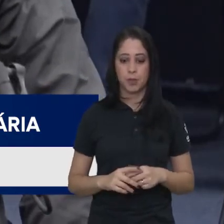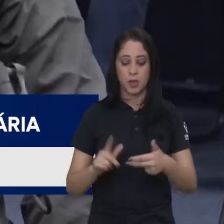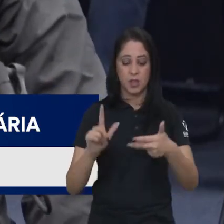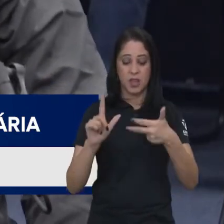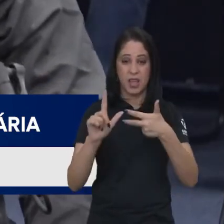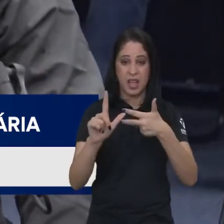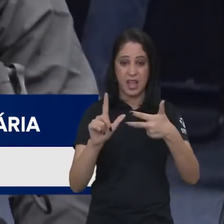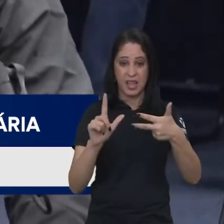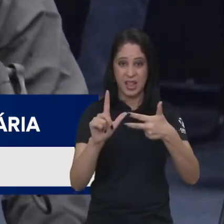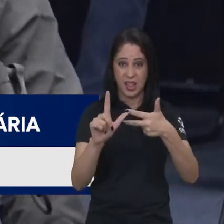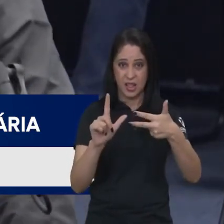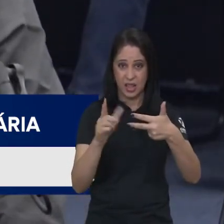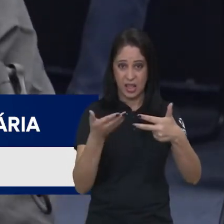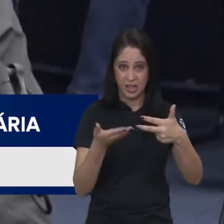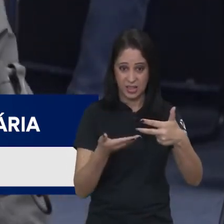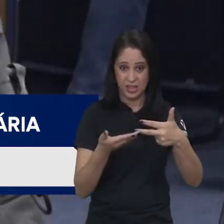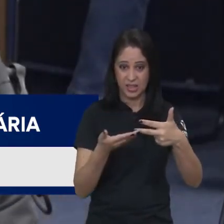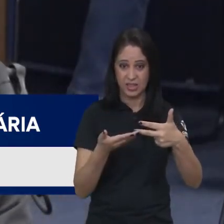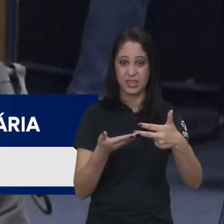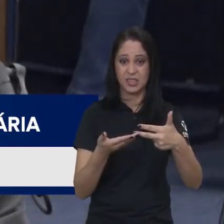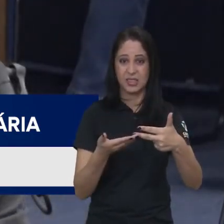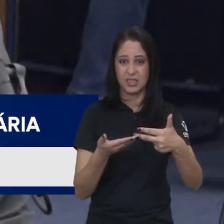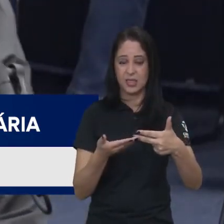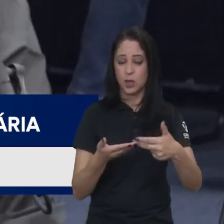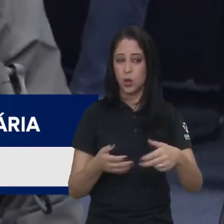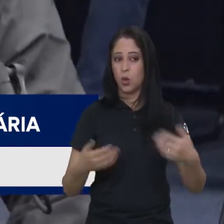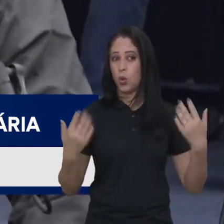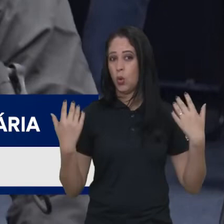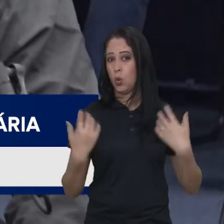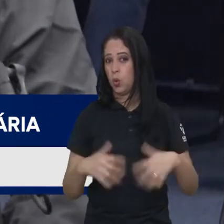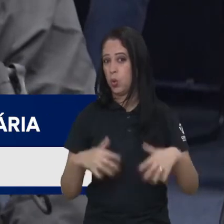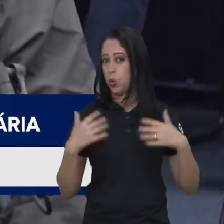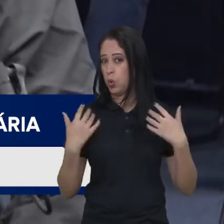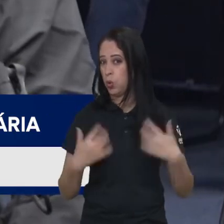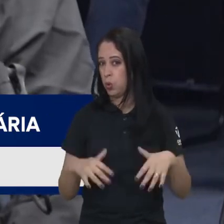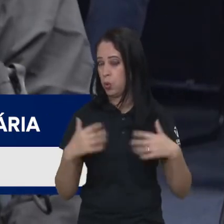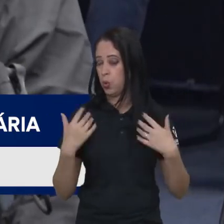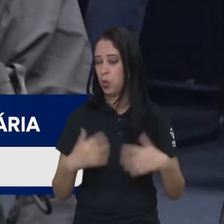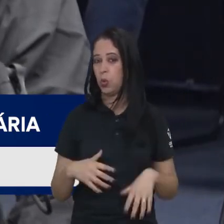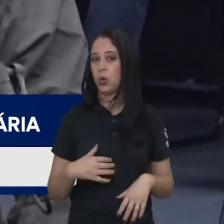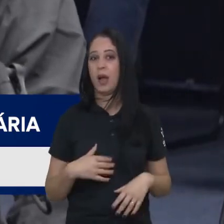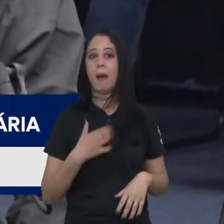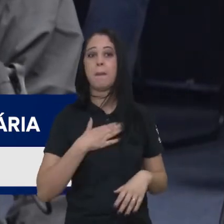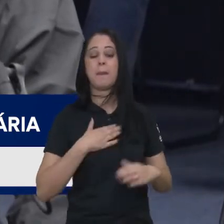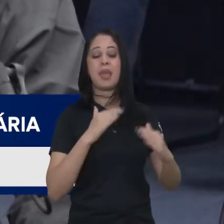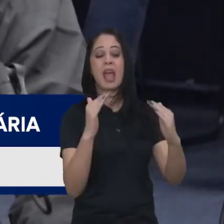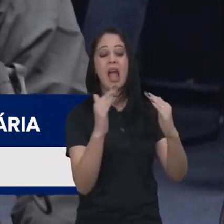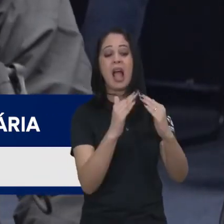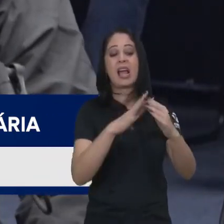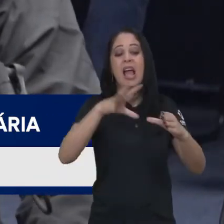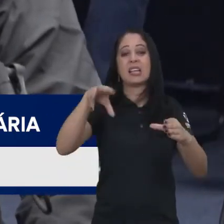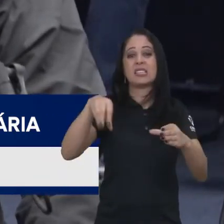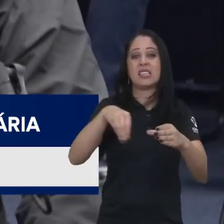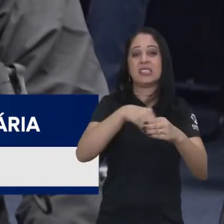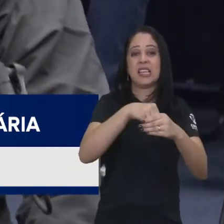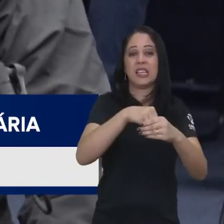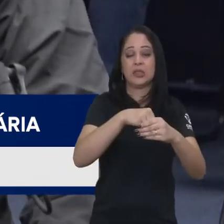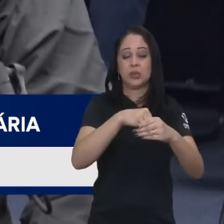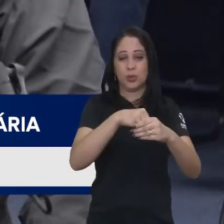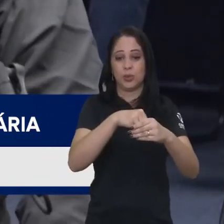vem trazendo um transtorno dentro da minha residência, dentro da minha